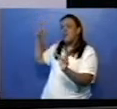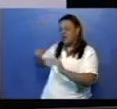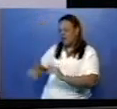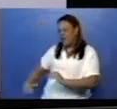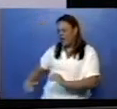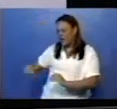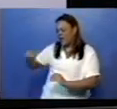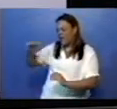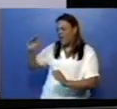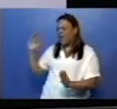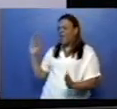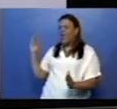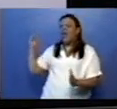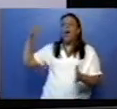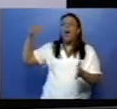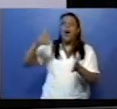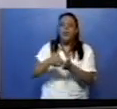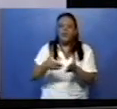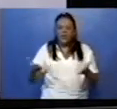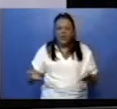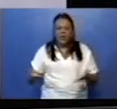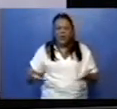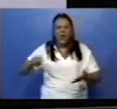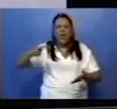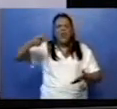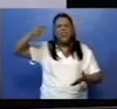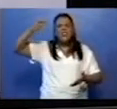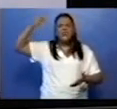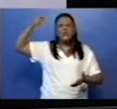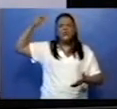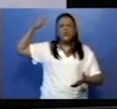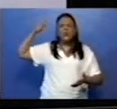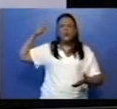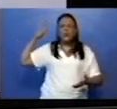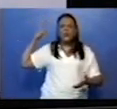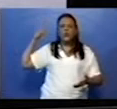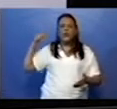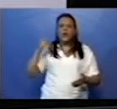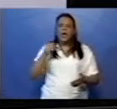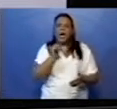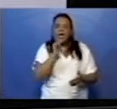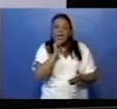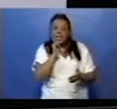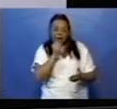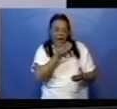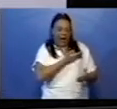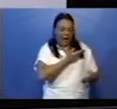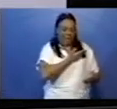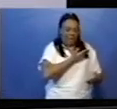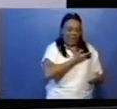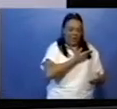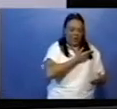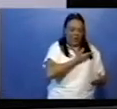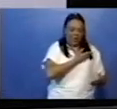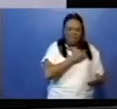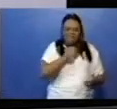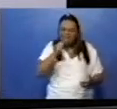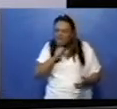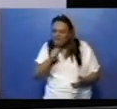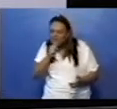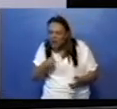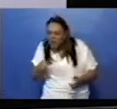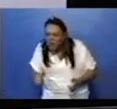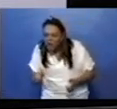adultos, continuamos amigos. Então, ele é um velho amigo. Mas se eu disser assim, ó, um amigo velho, eu já mudo o